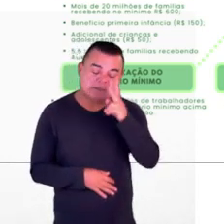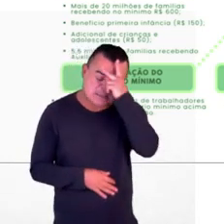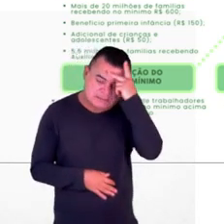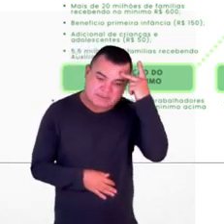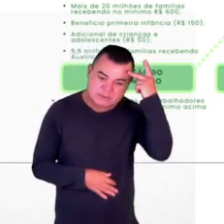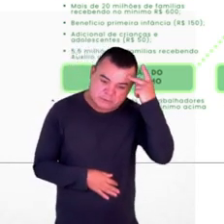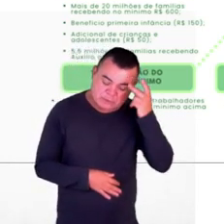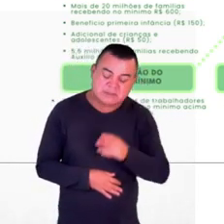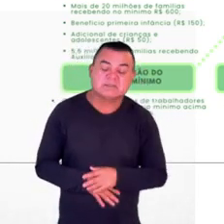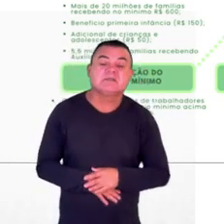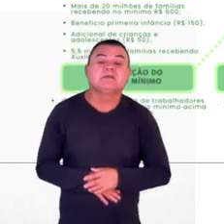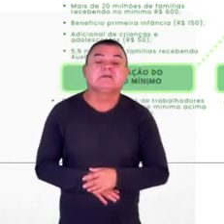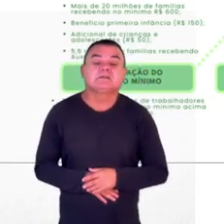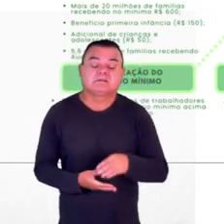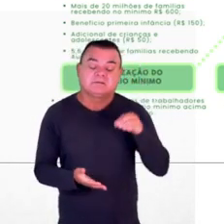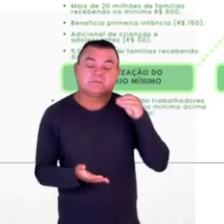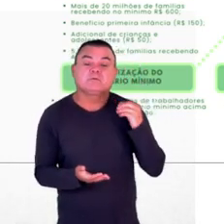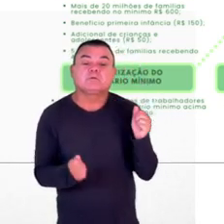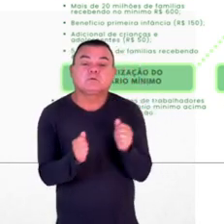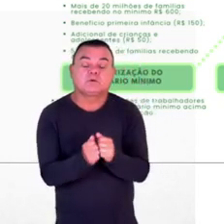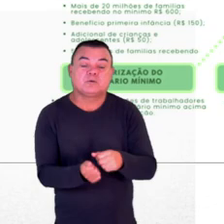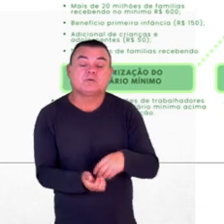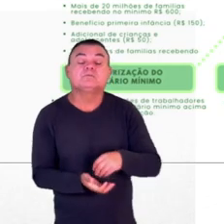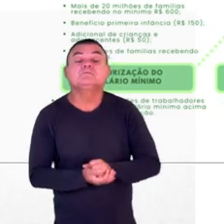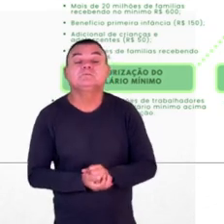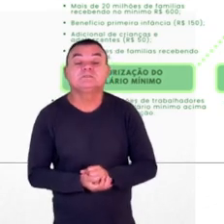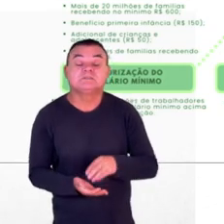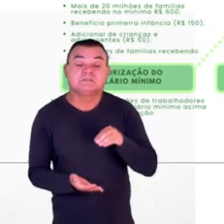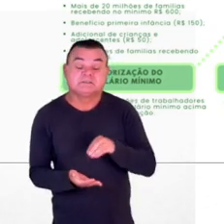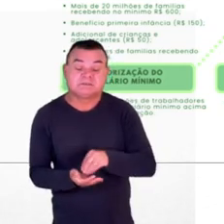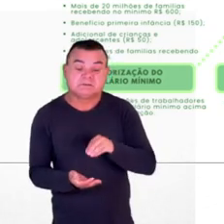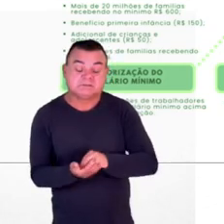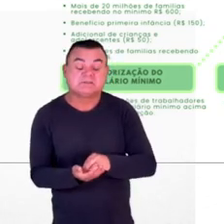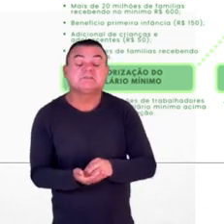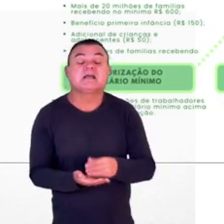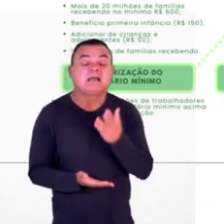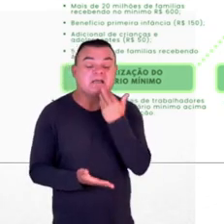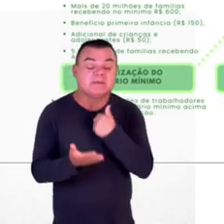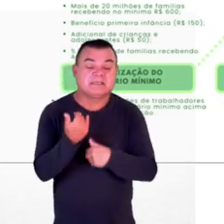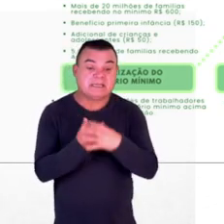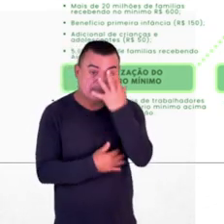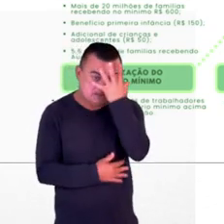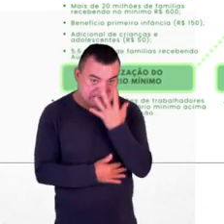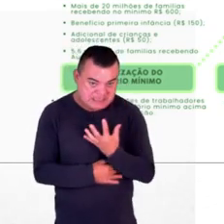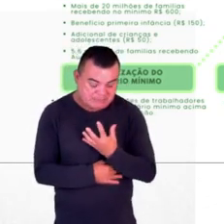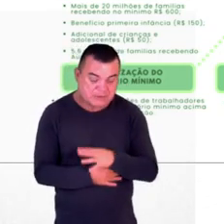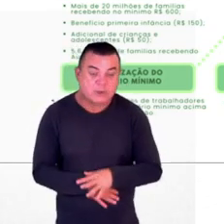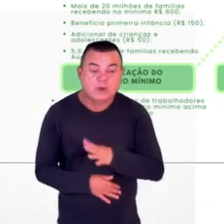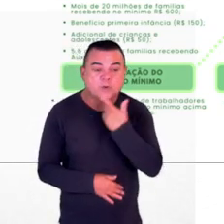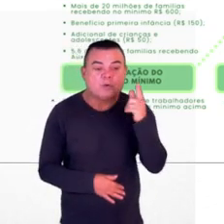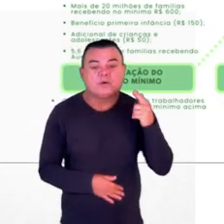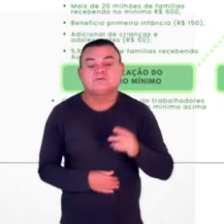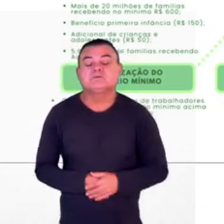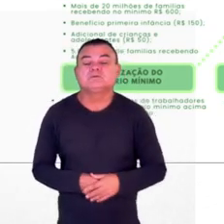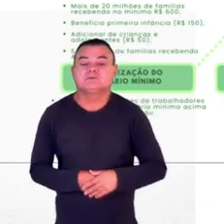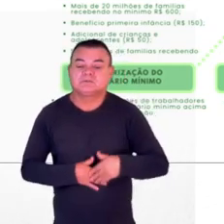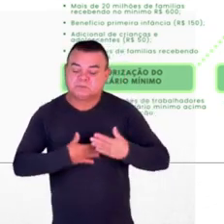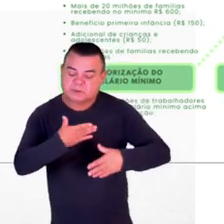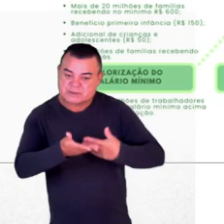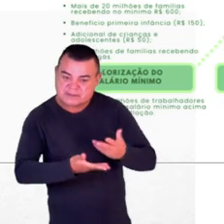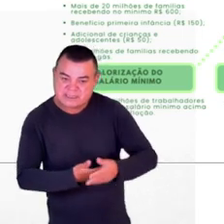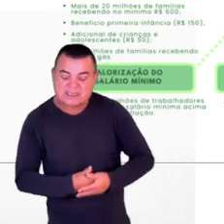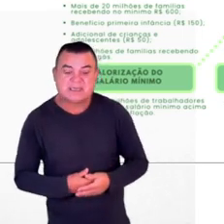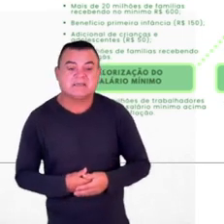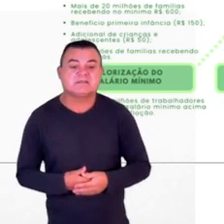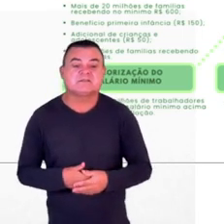na em situação de insegurança alimentar eh e nutricional grave outros processos Associados aqui também em em relação ao